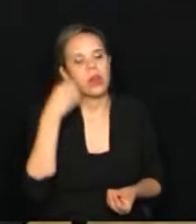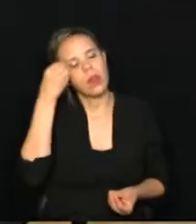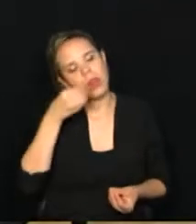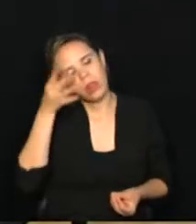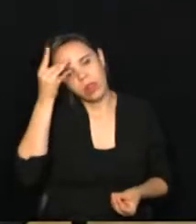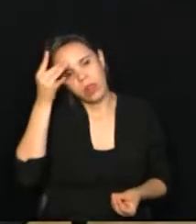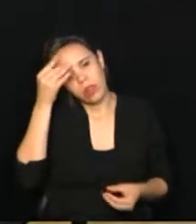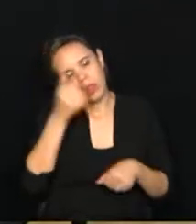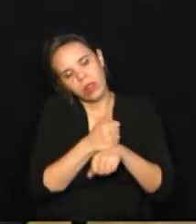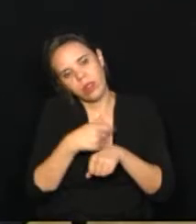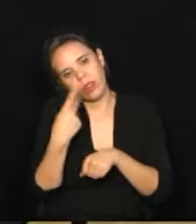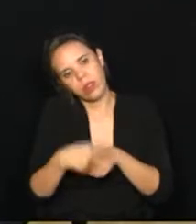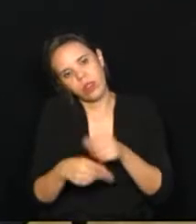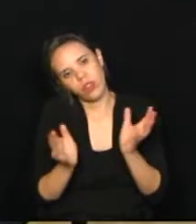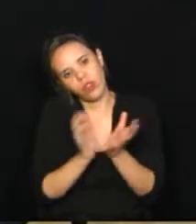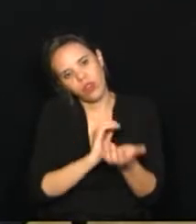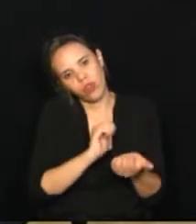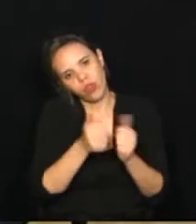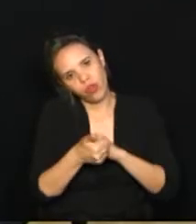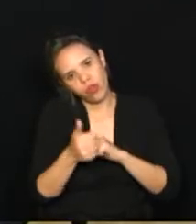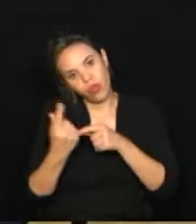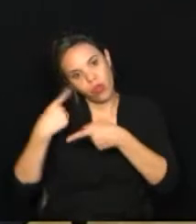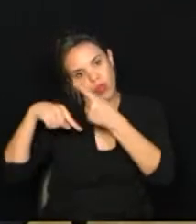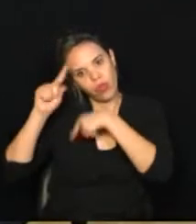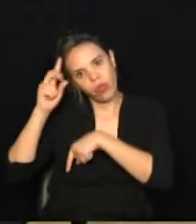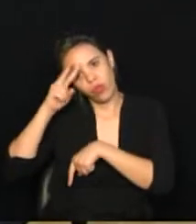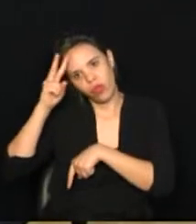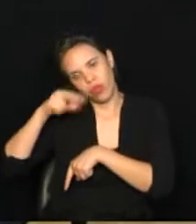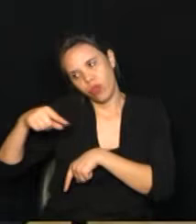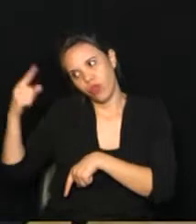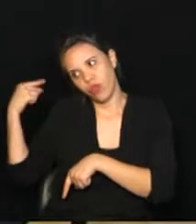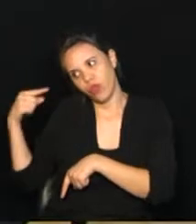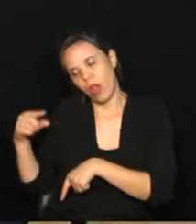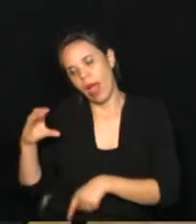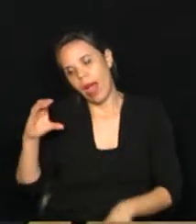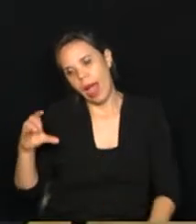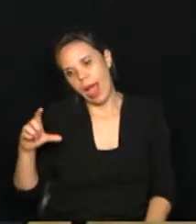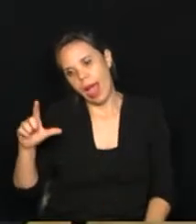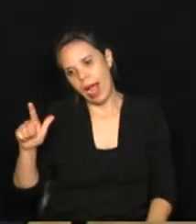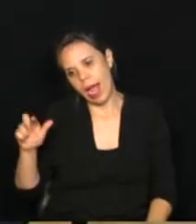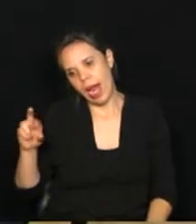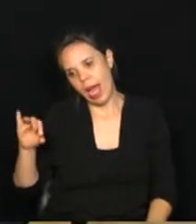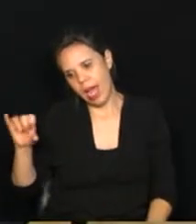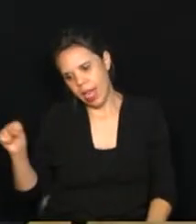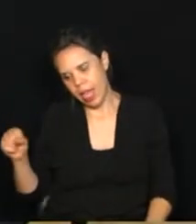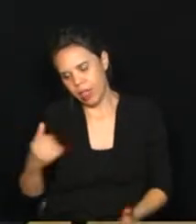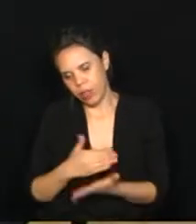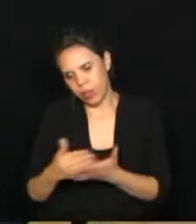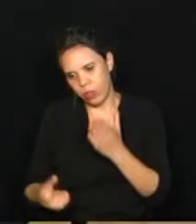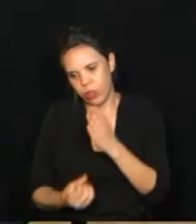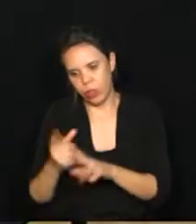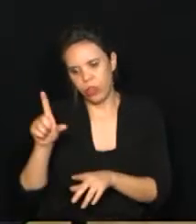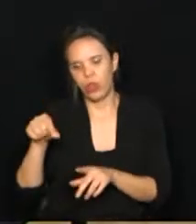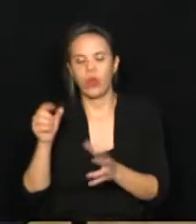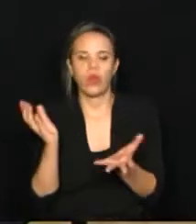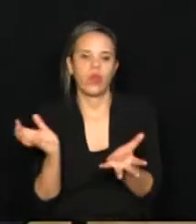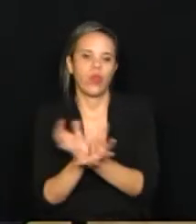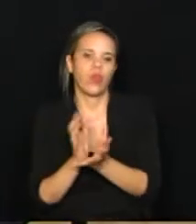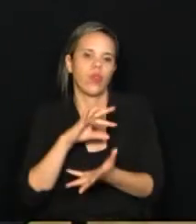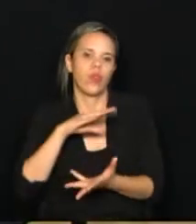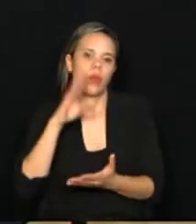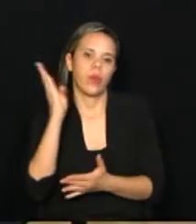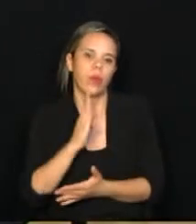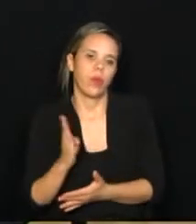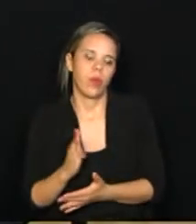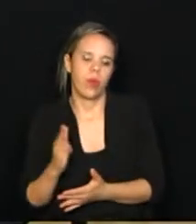carreira jogar com atletas promissoras, porque eu lembro que a Clarissa também, desde o início, né, era cotada para a seleção brasileira, mas já uma